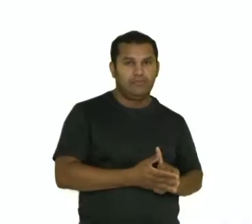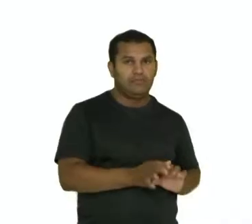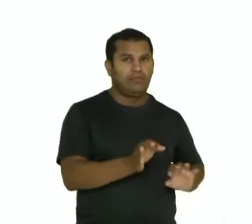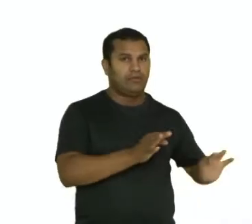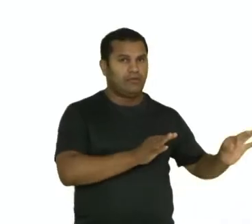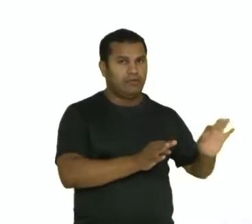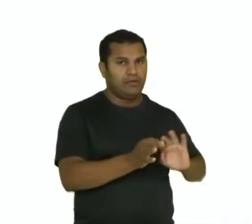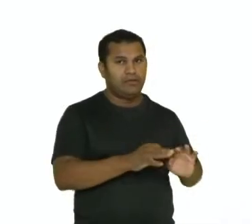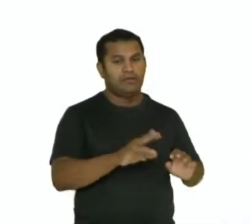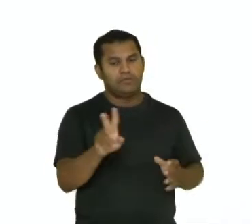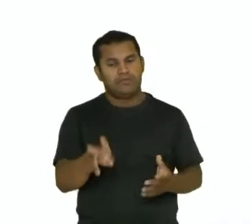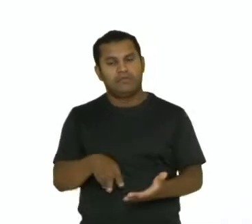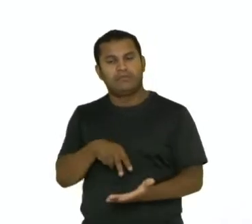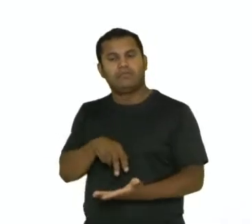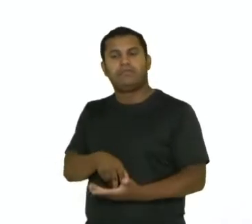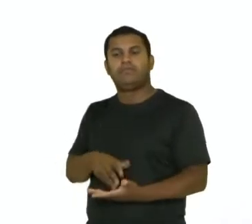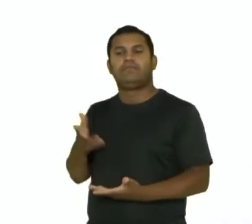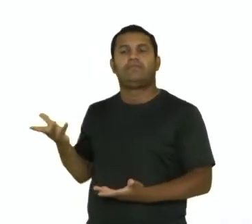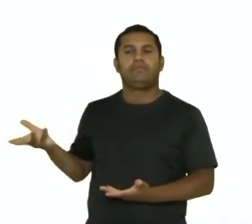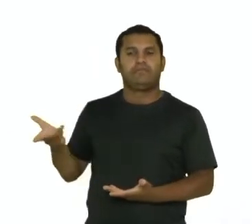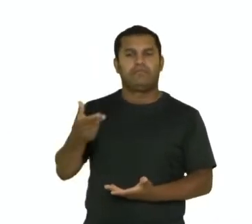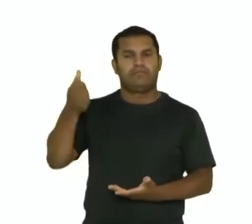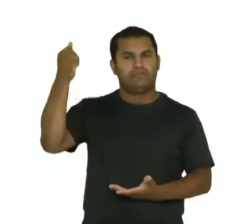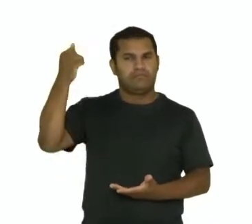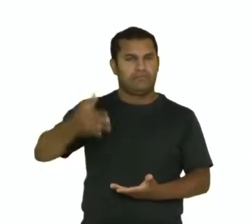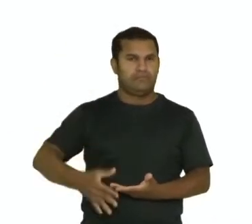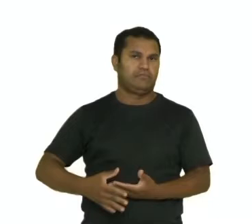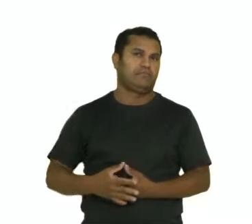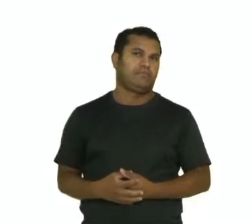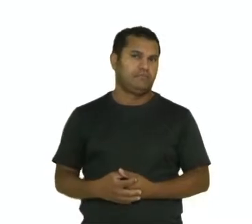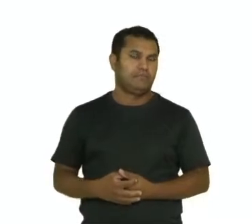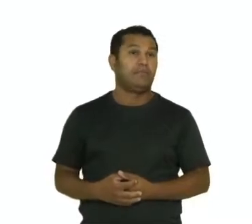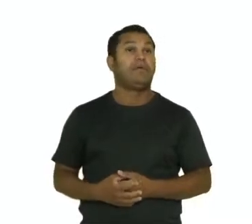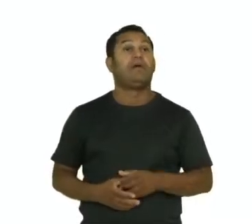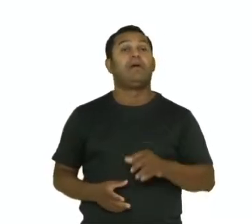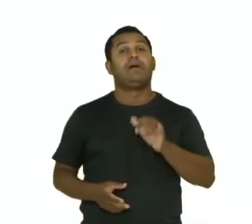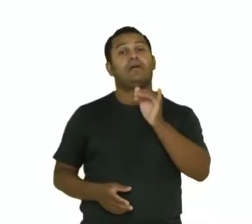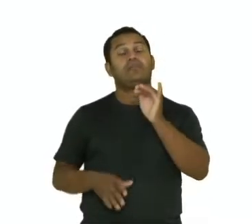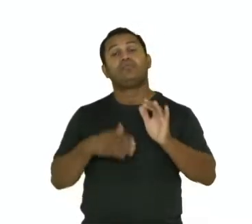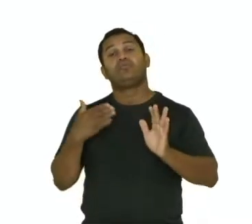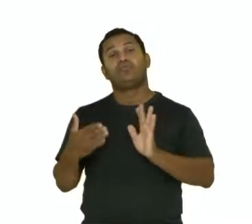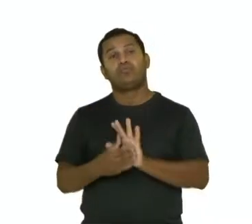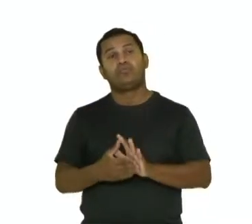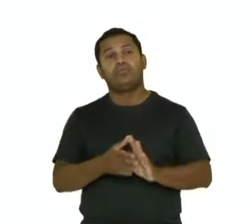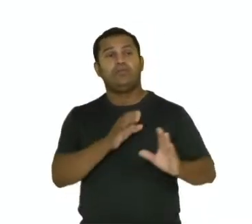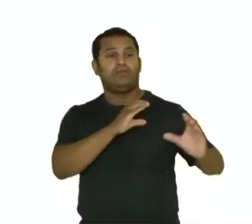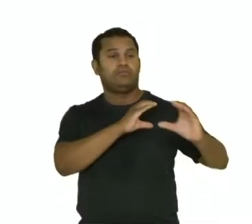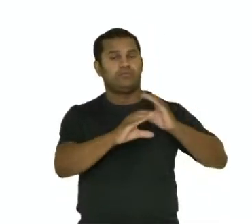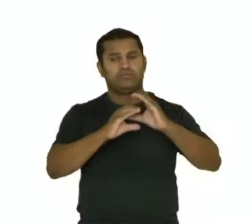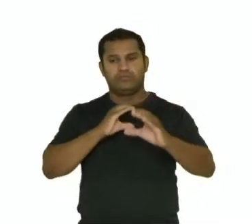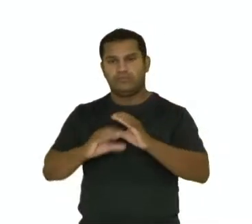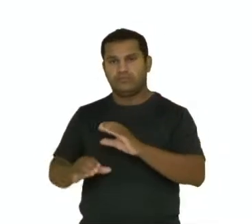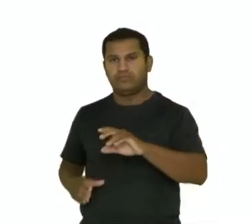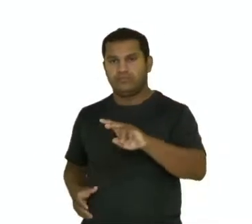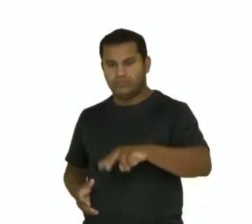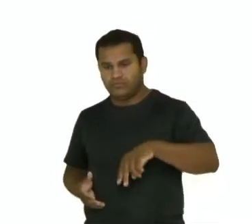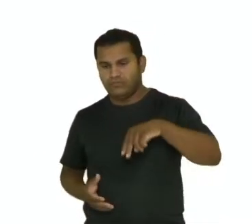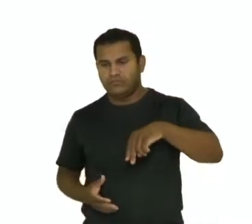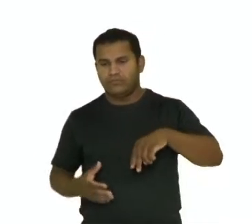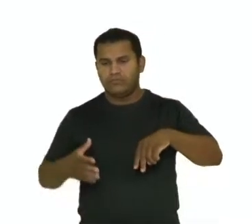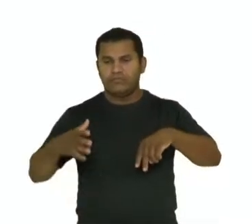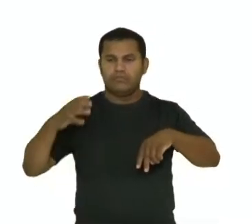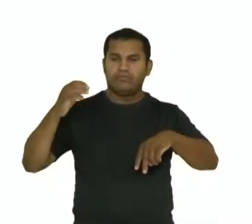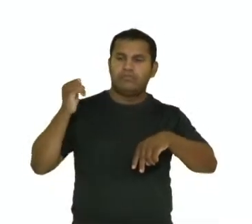Então o discurso é toda situação que envolve a comunicação dentro de um determinado contexto e diz respeito a quem